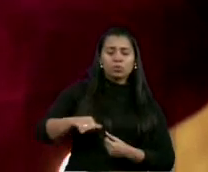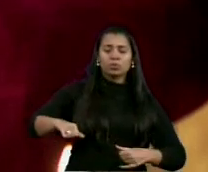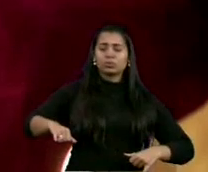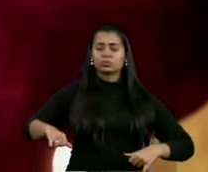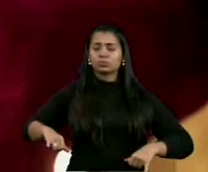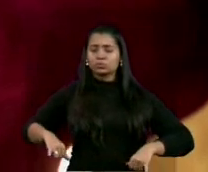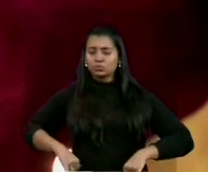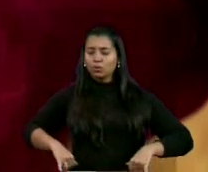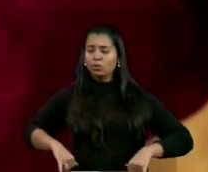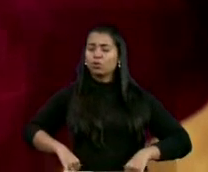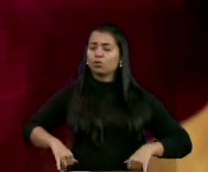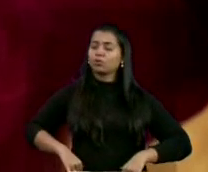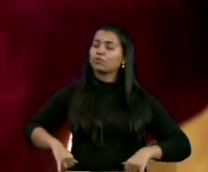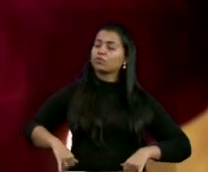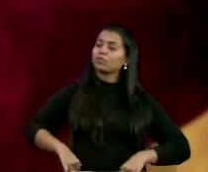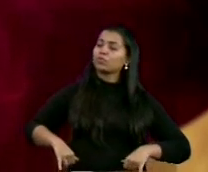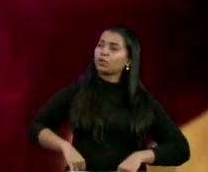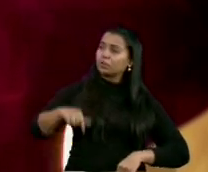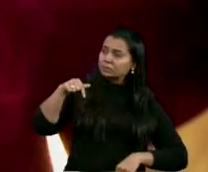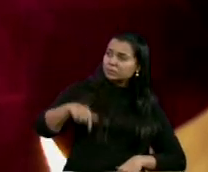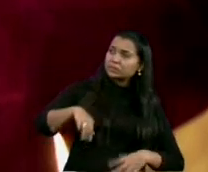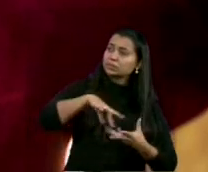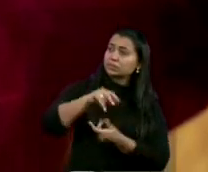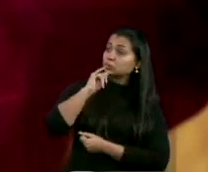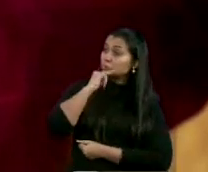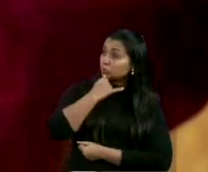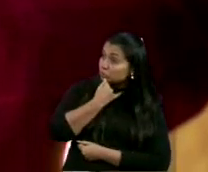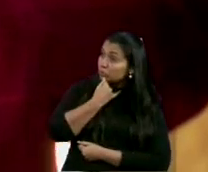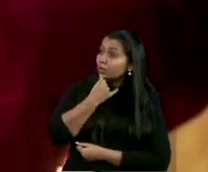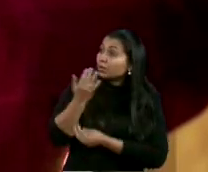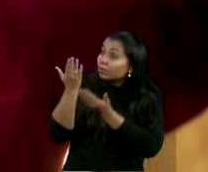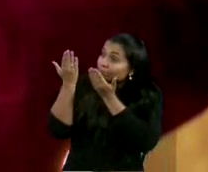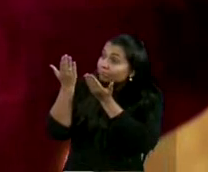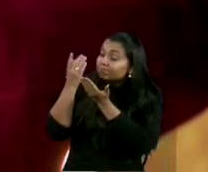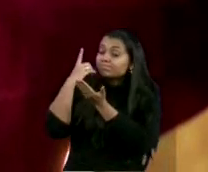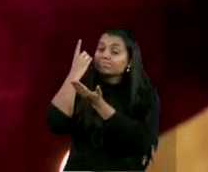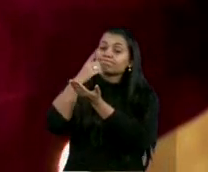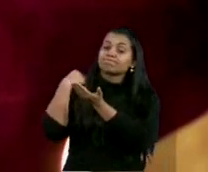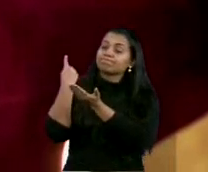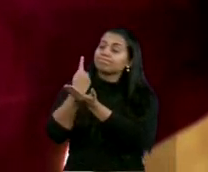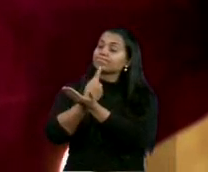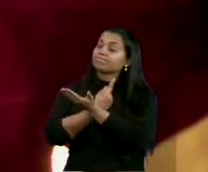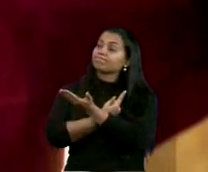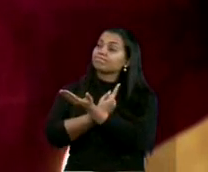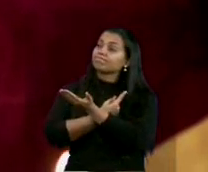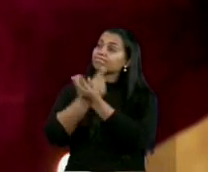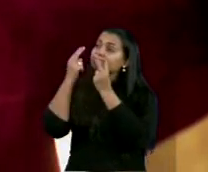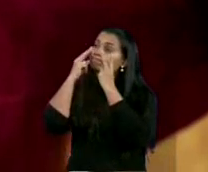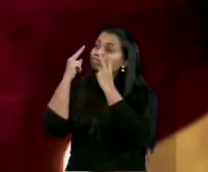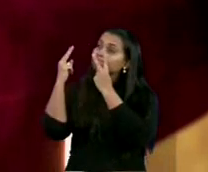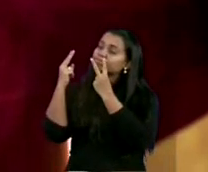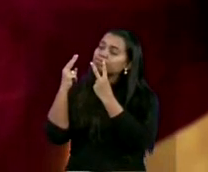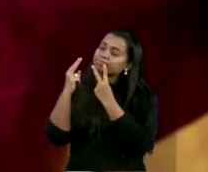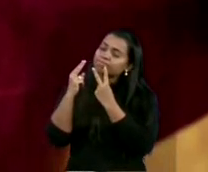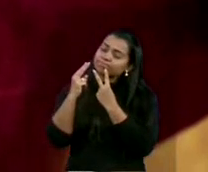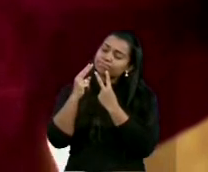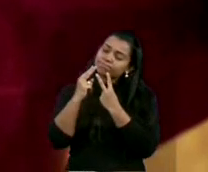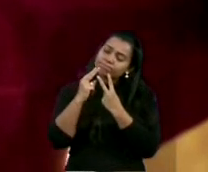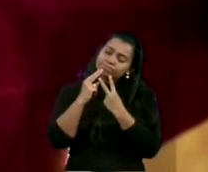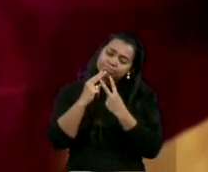Eva. A vós suspiramos, gemendo e chorando neste vale de lágrimas. Eia, pois, advogada